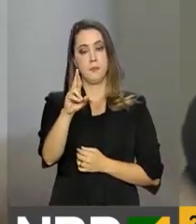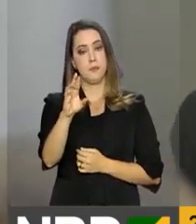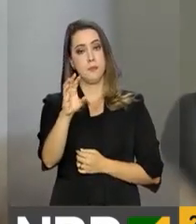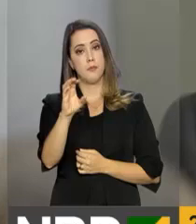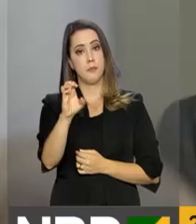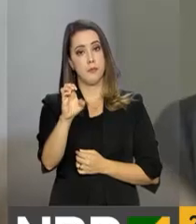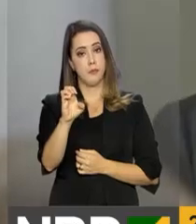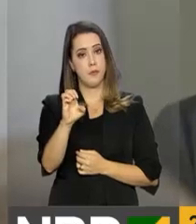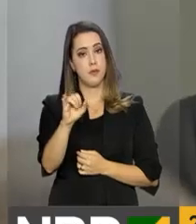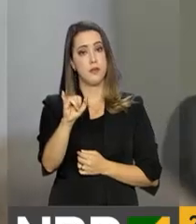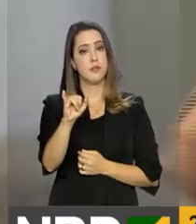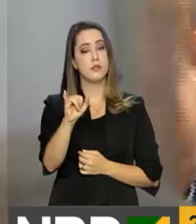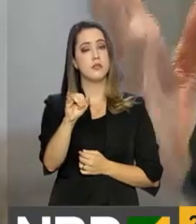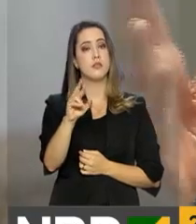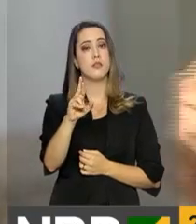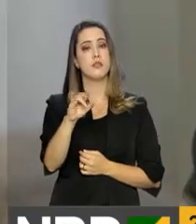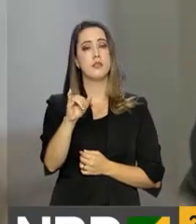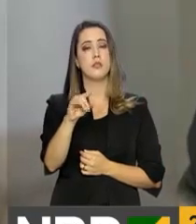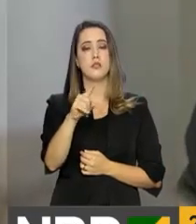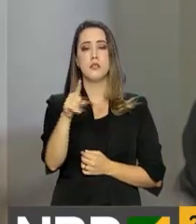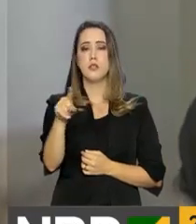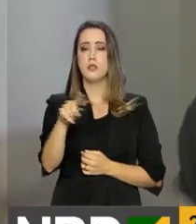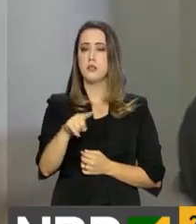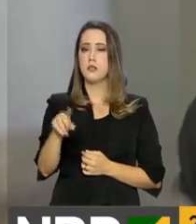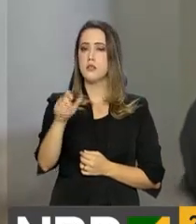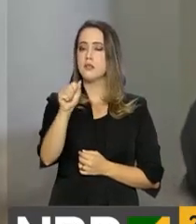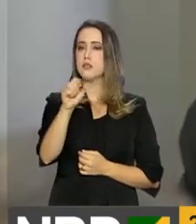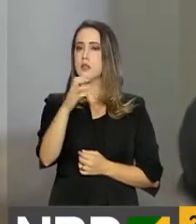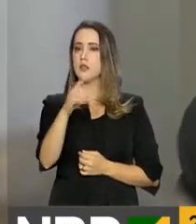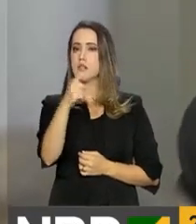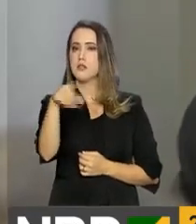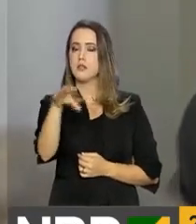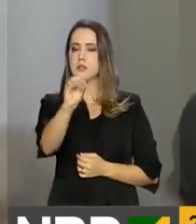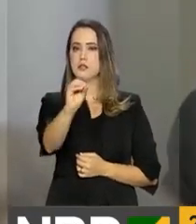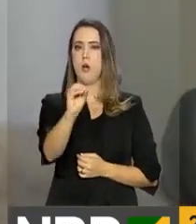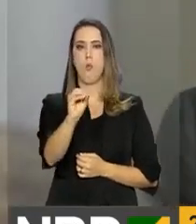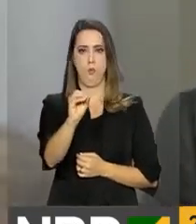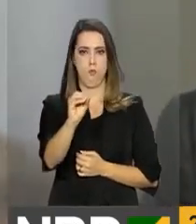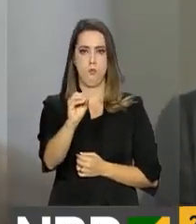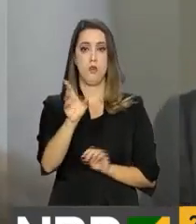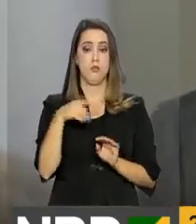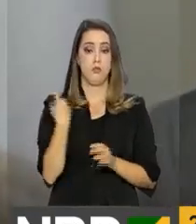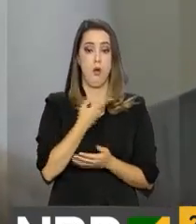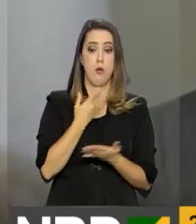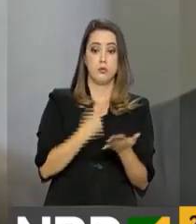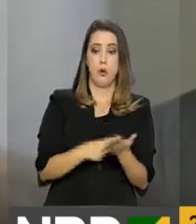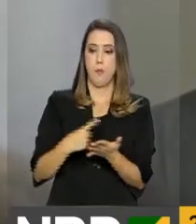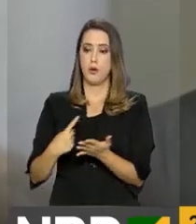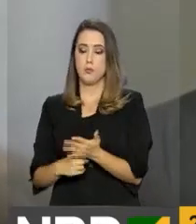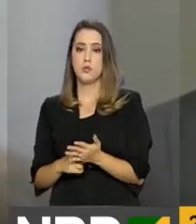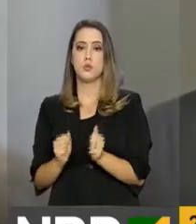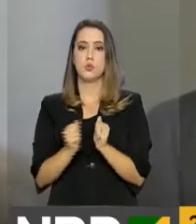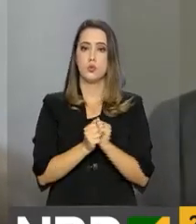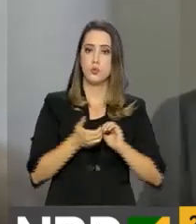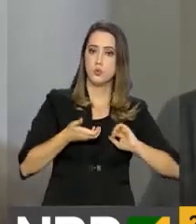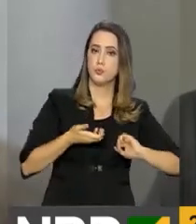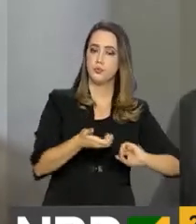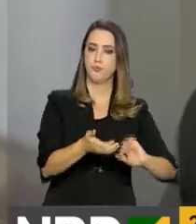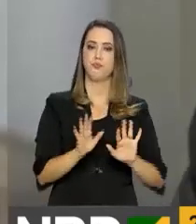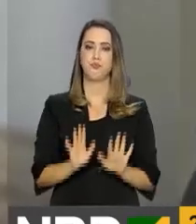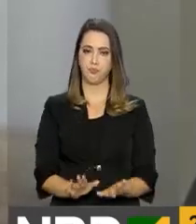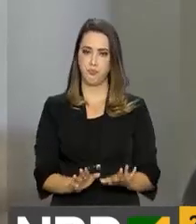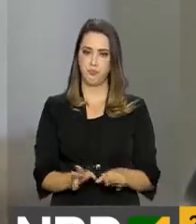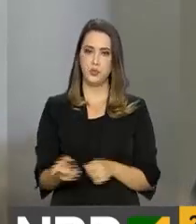vez, do diálogo com a sociedade e o diálogo com o Congresso Nacional. Mas falando ainda do sistema